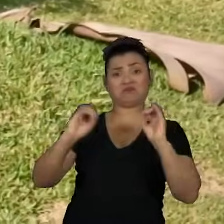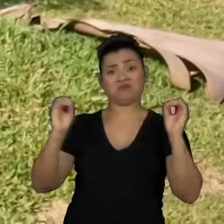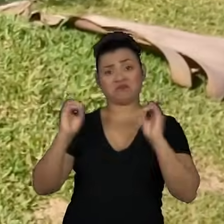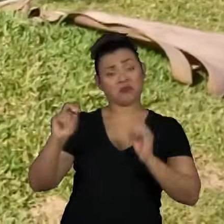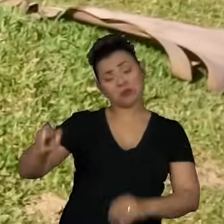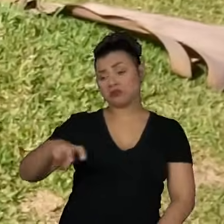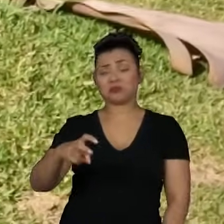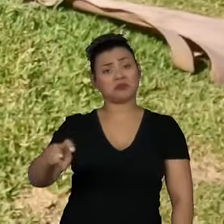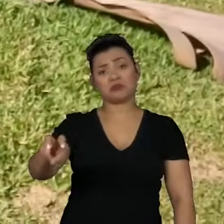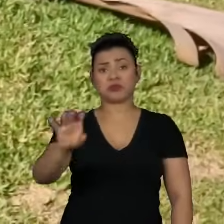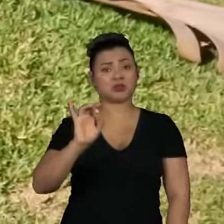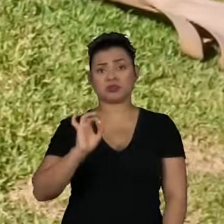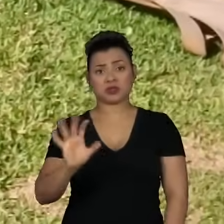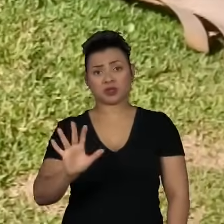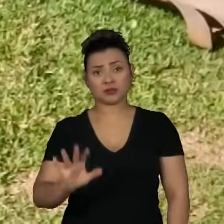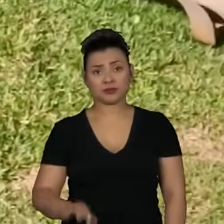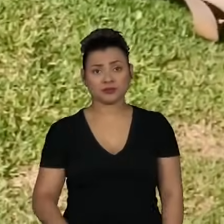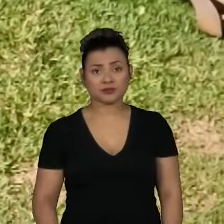de graça.